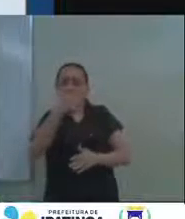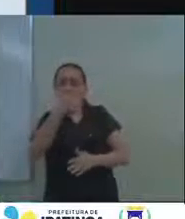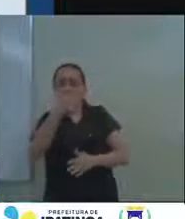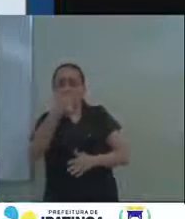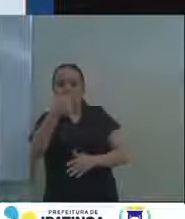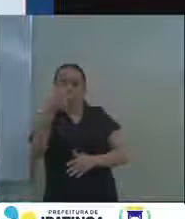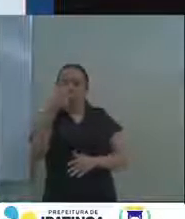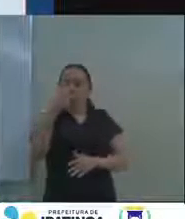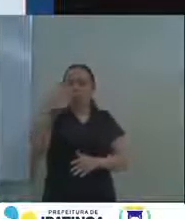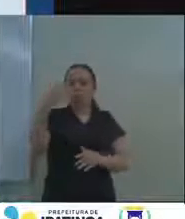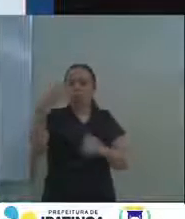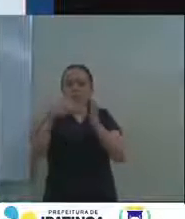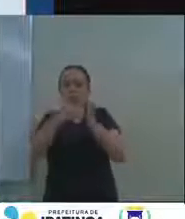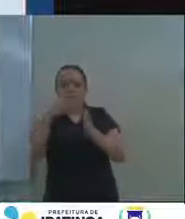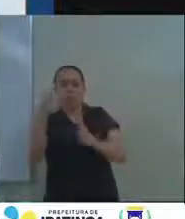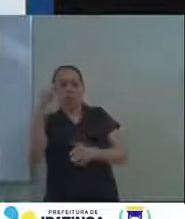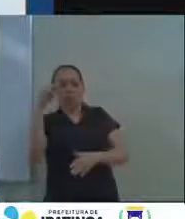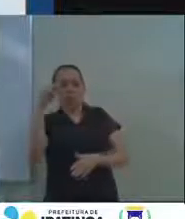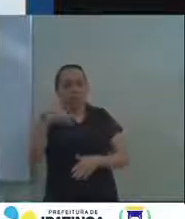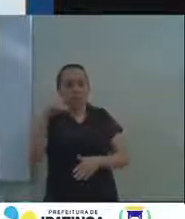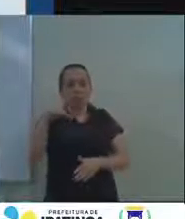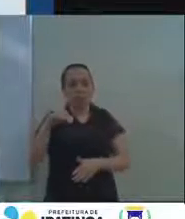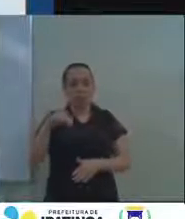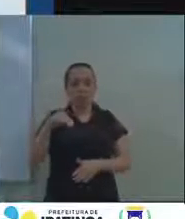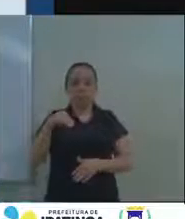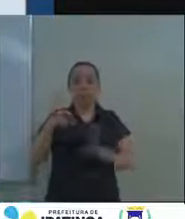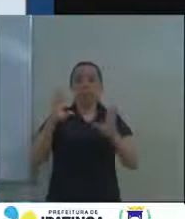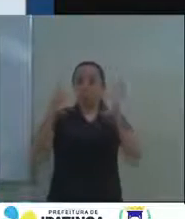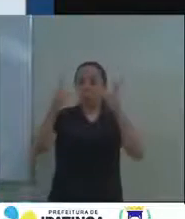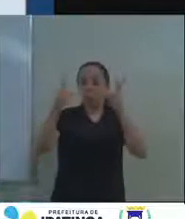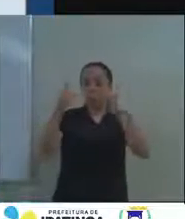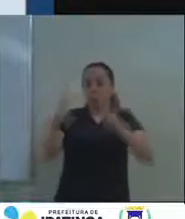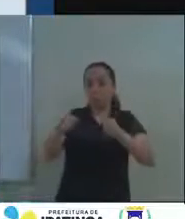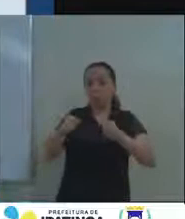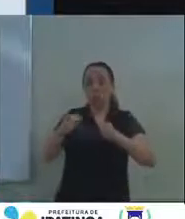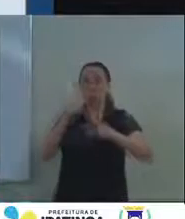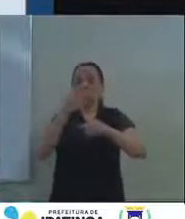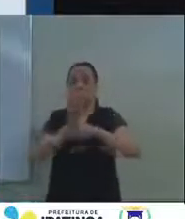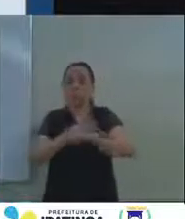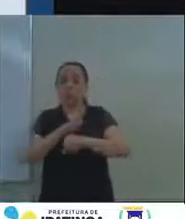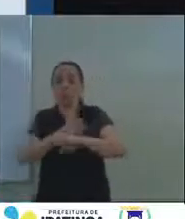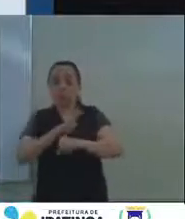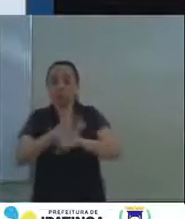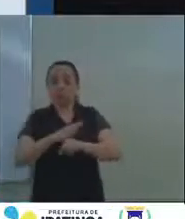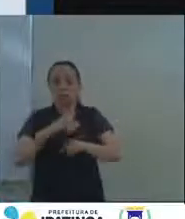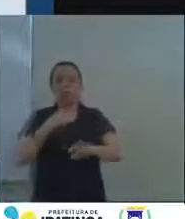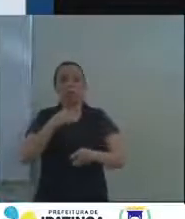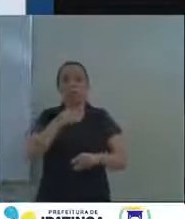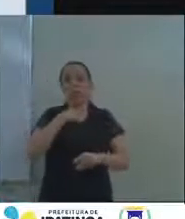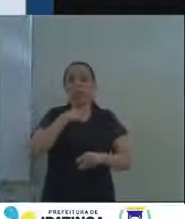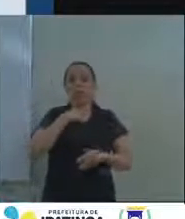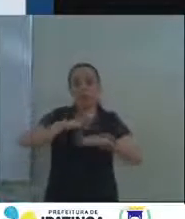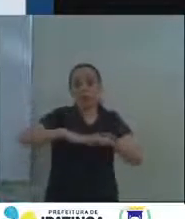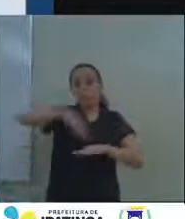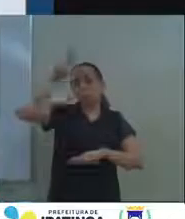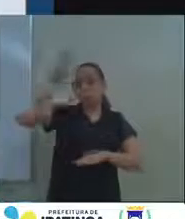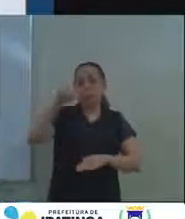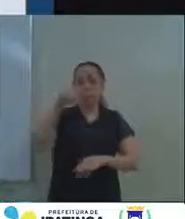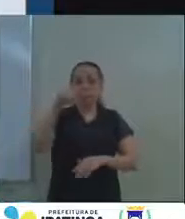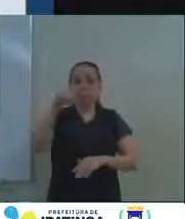por exercício, sendo que todos os exercícios não pode extrapolar 7 minutos.